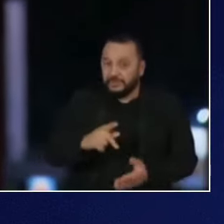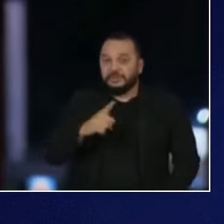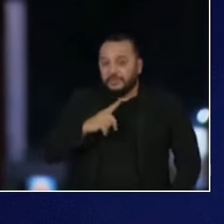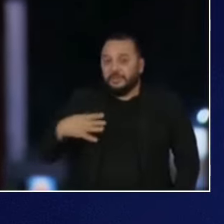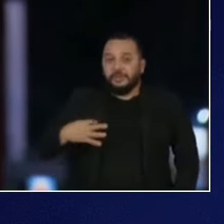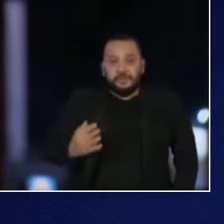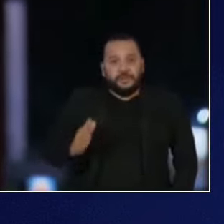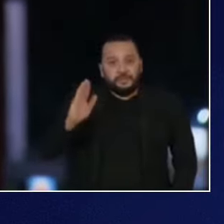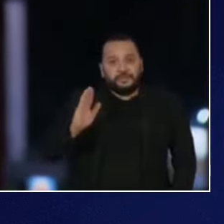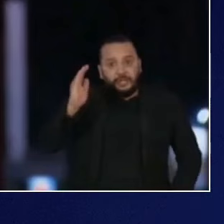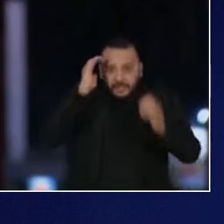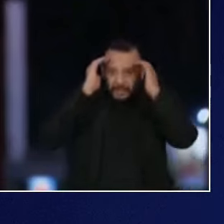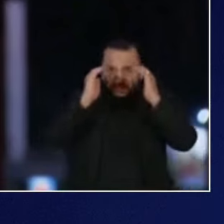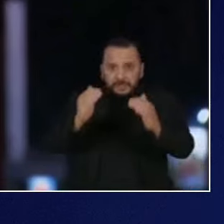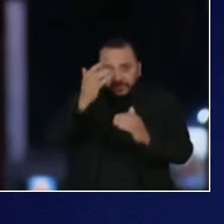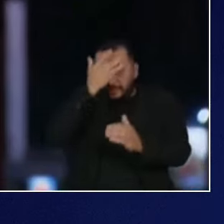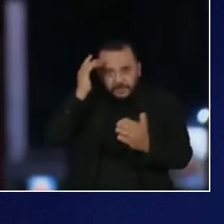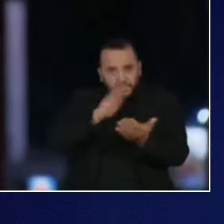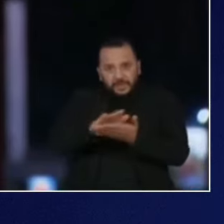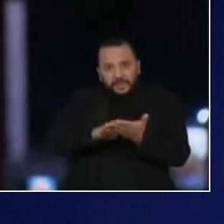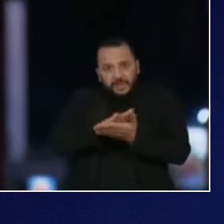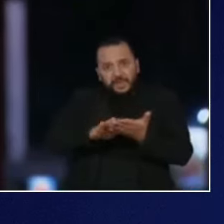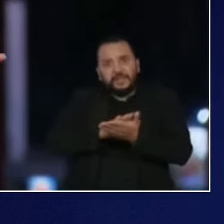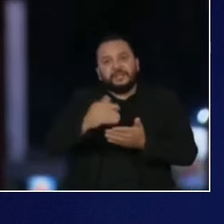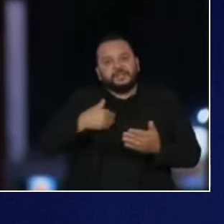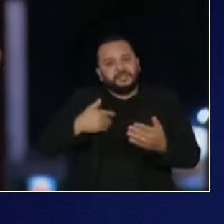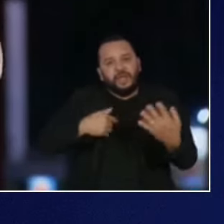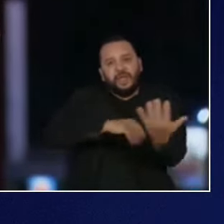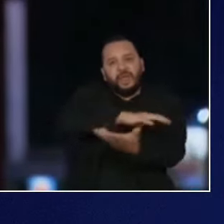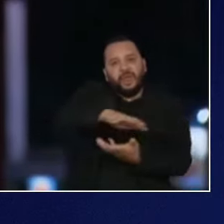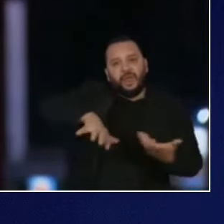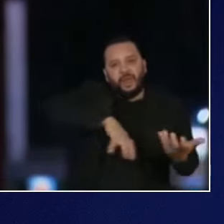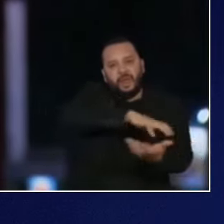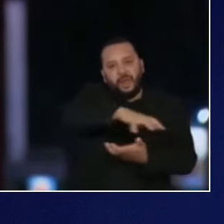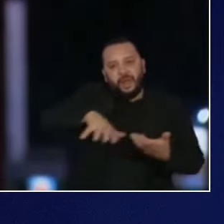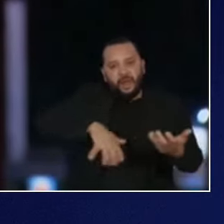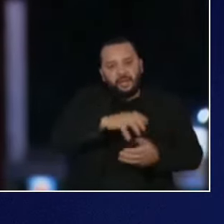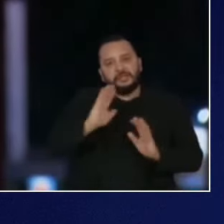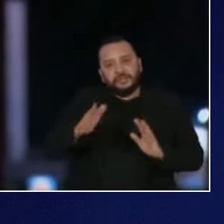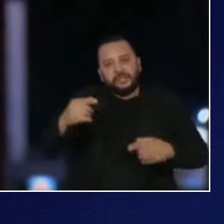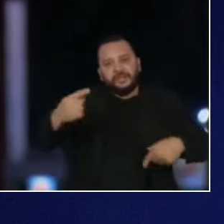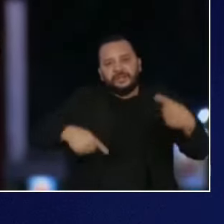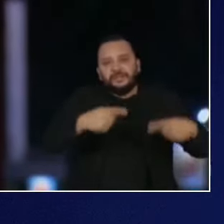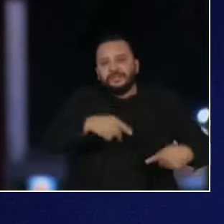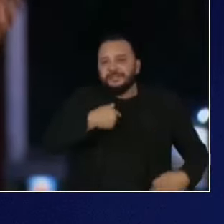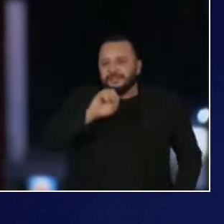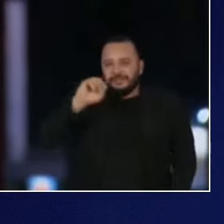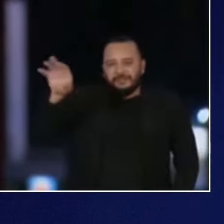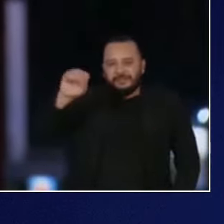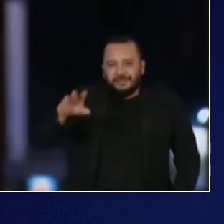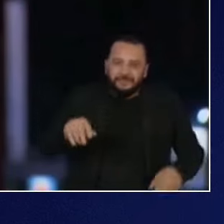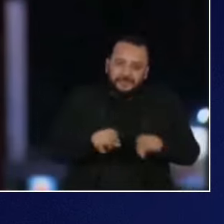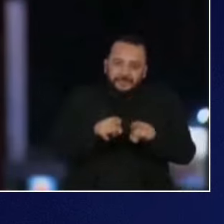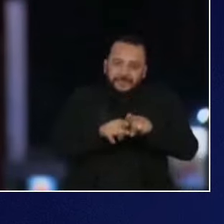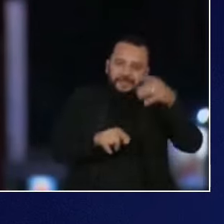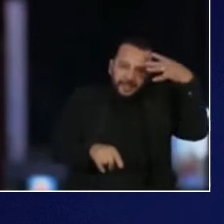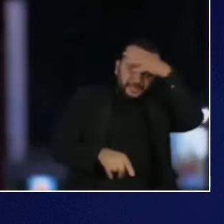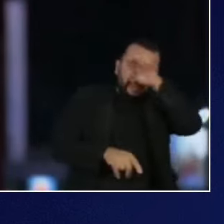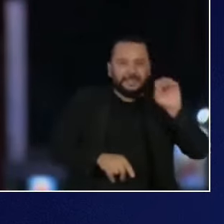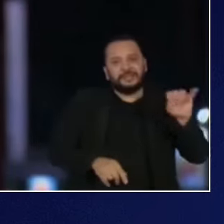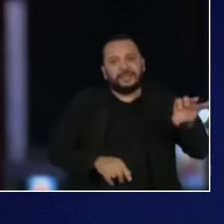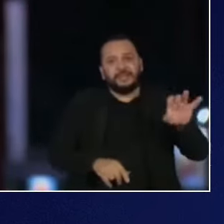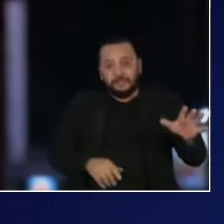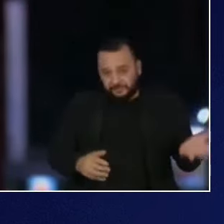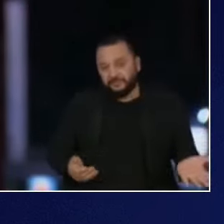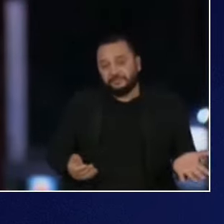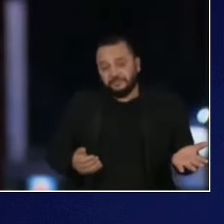candidato que não respeita ninguém e vem tumultuando desde o primeiro debate mas esse candidato saiu o da Atena saiu e